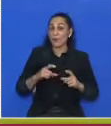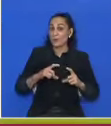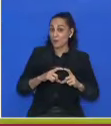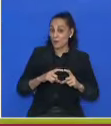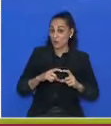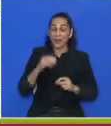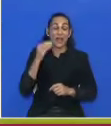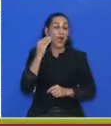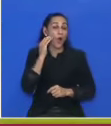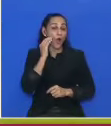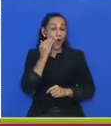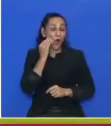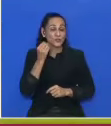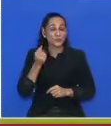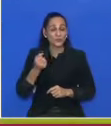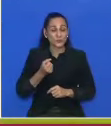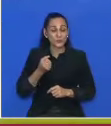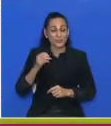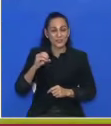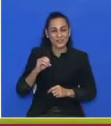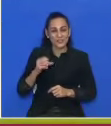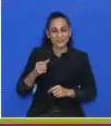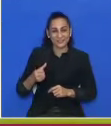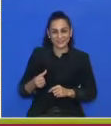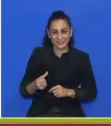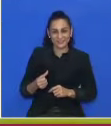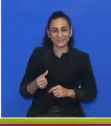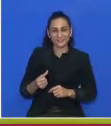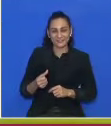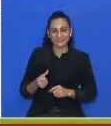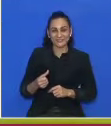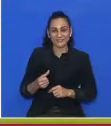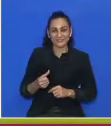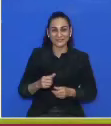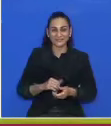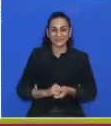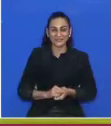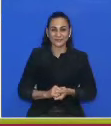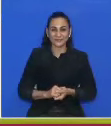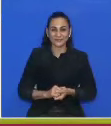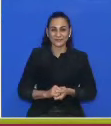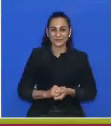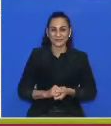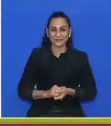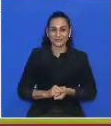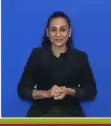Bola rosa, número 06. Rosa, 06.